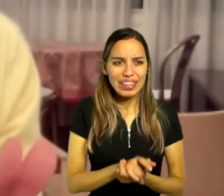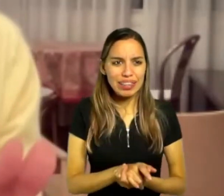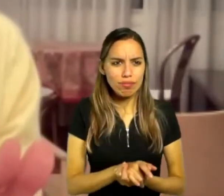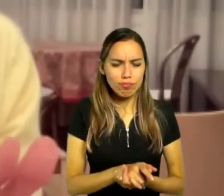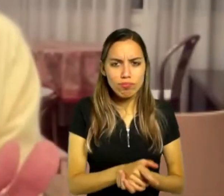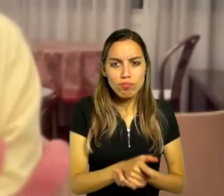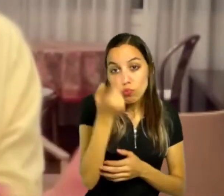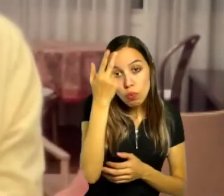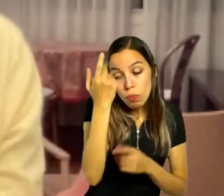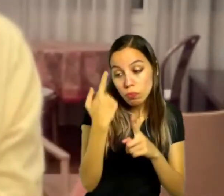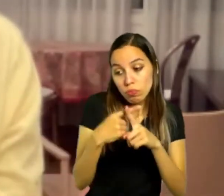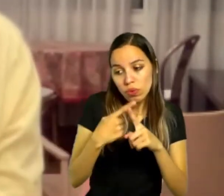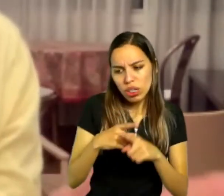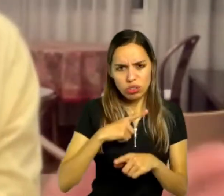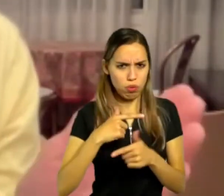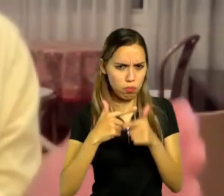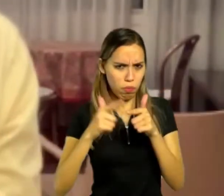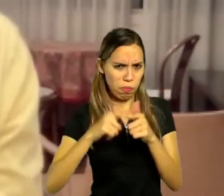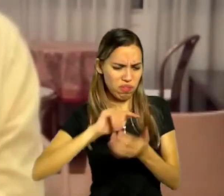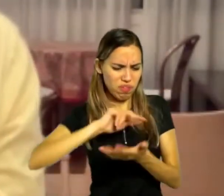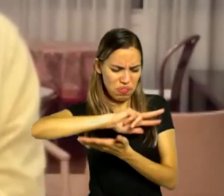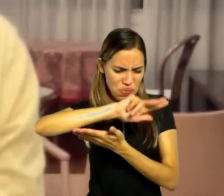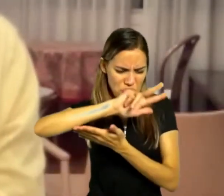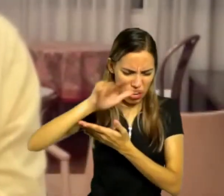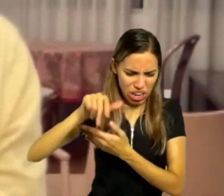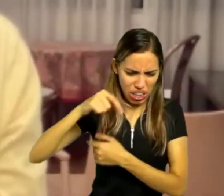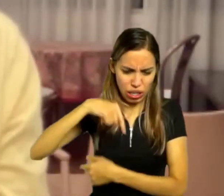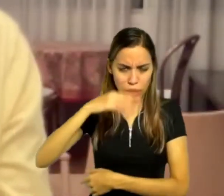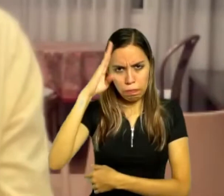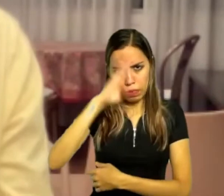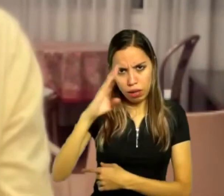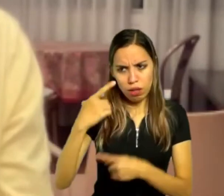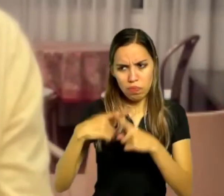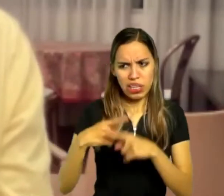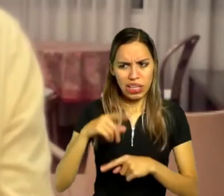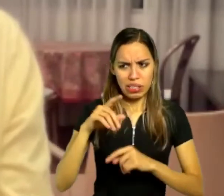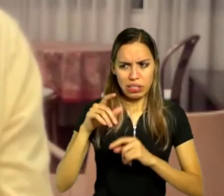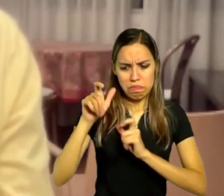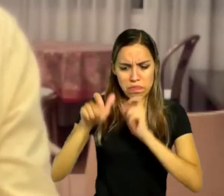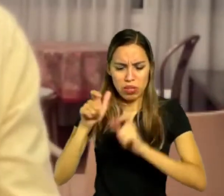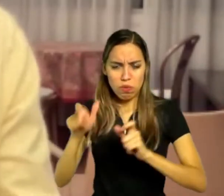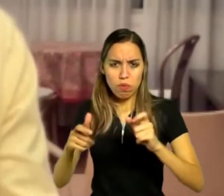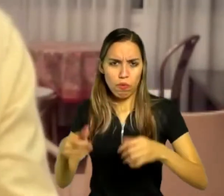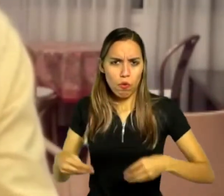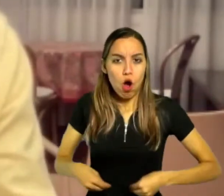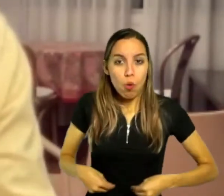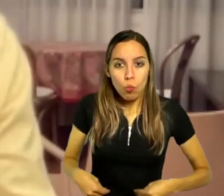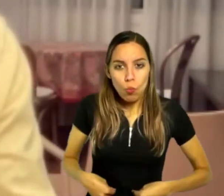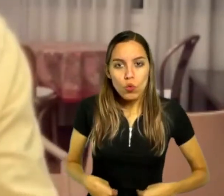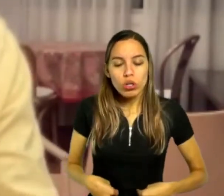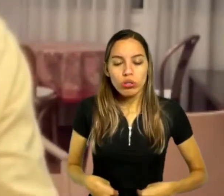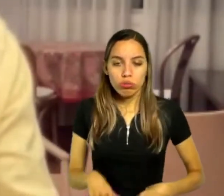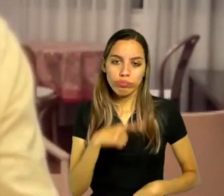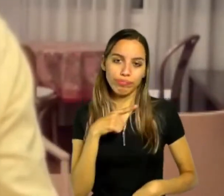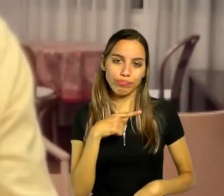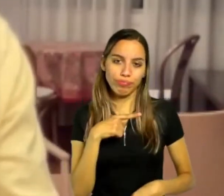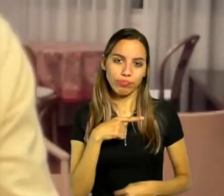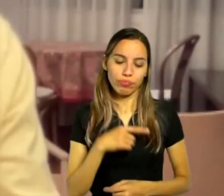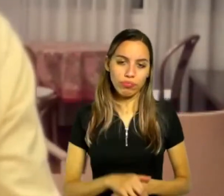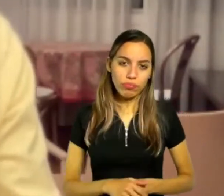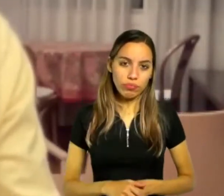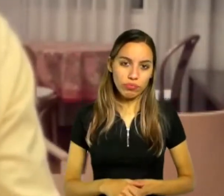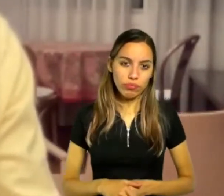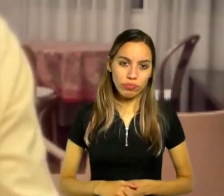os problemas todos do país, tínhamos fome no Brasil. E essa fome não estava